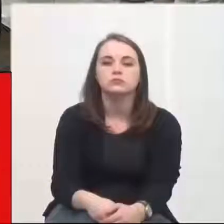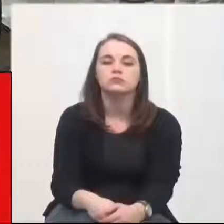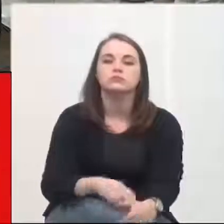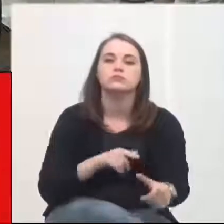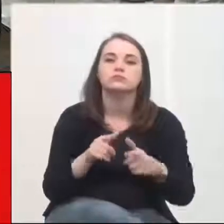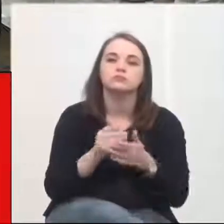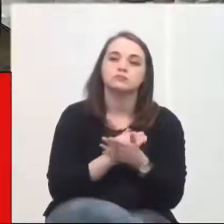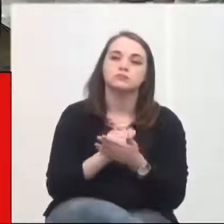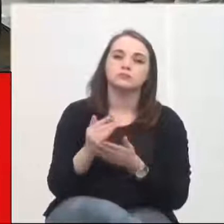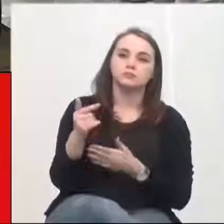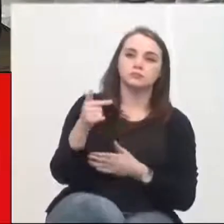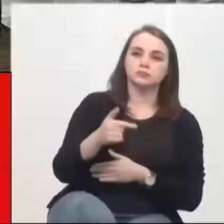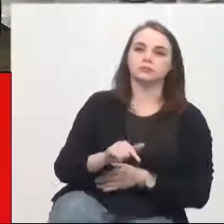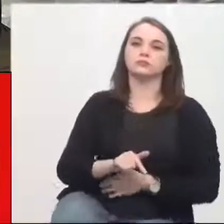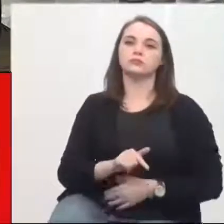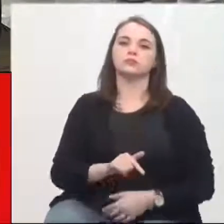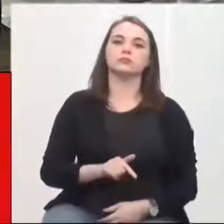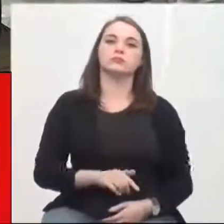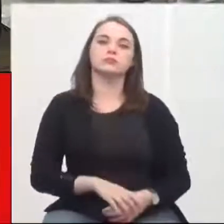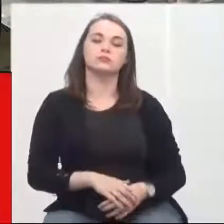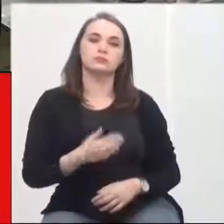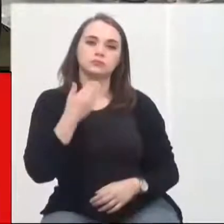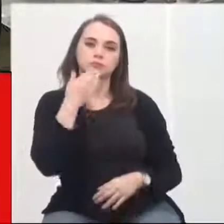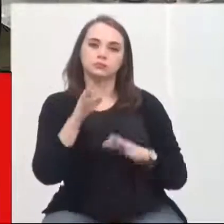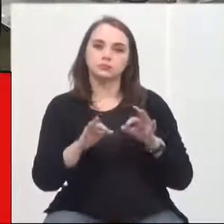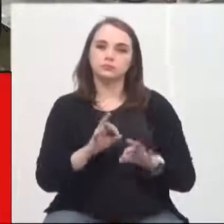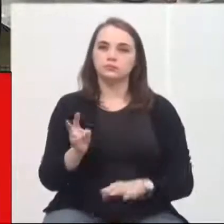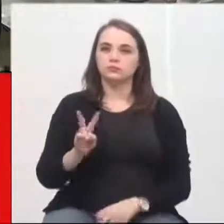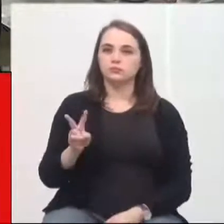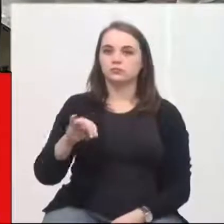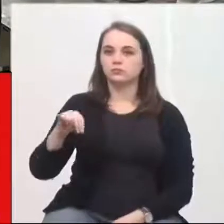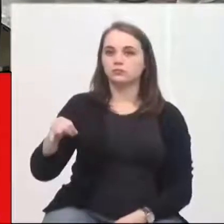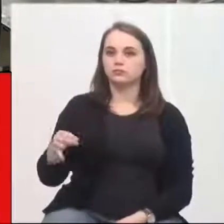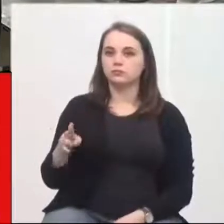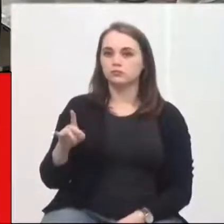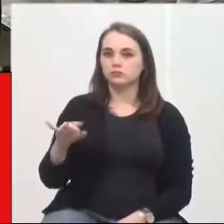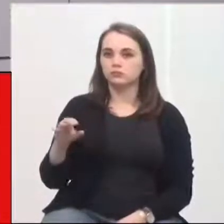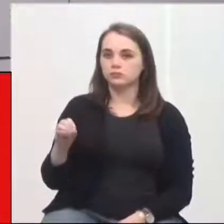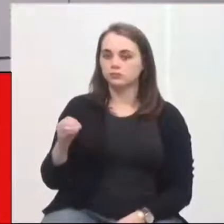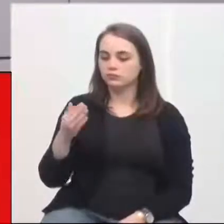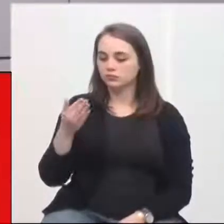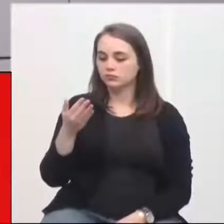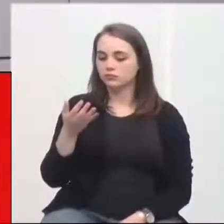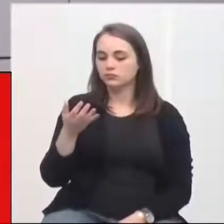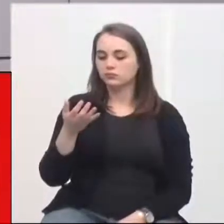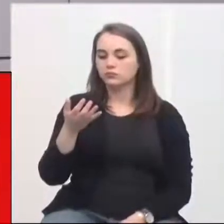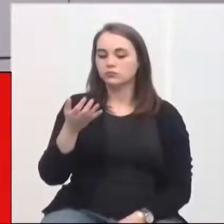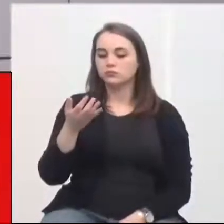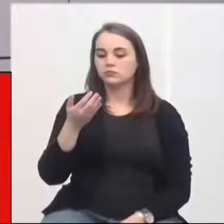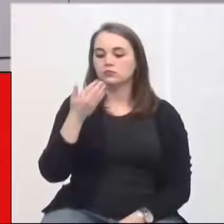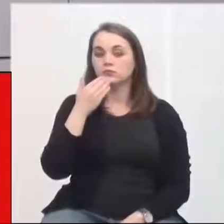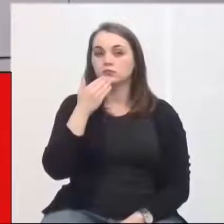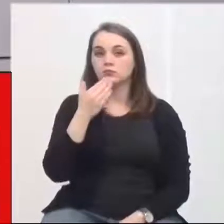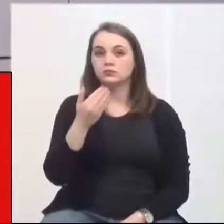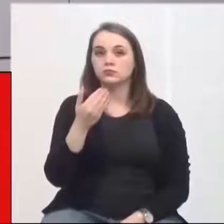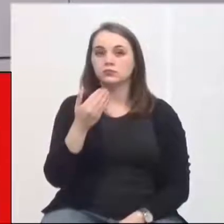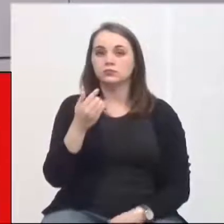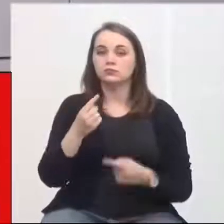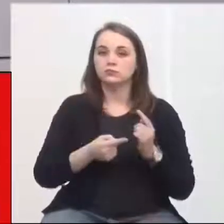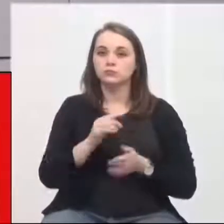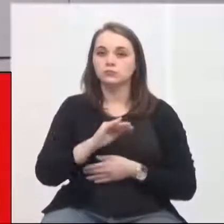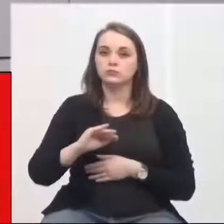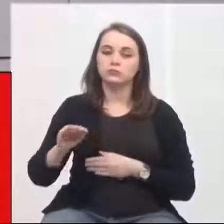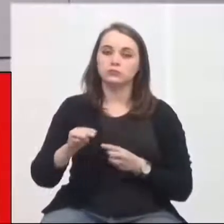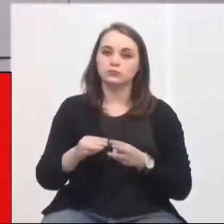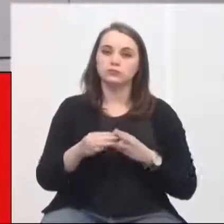Abertos os trabalhos. Questão de ordem cedida ao vereador Júlio Kaminski. Senhor presidente, a questão de ordem é só pedido de tramitação na